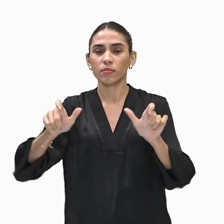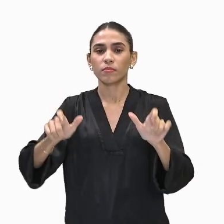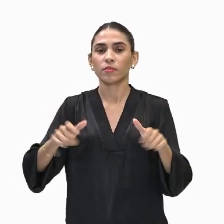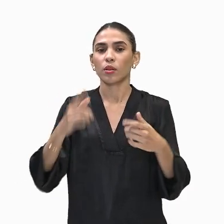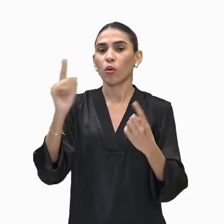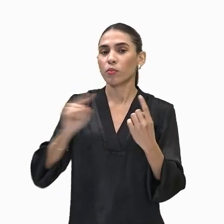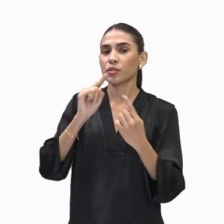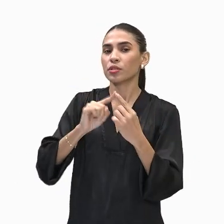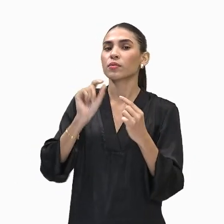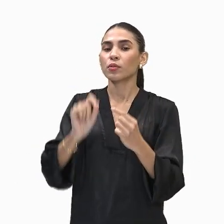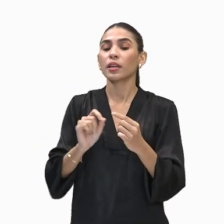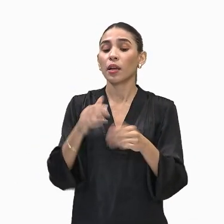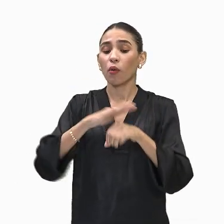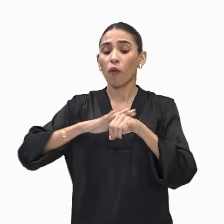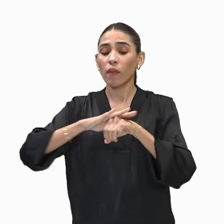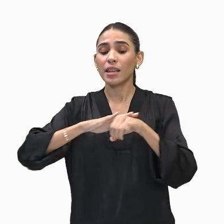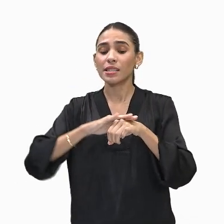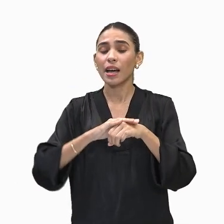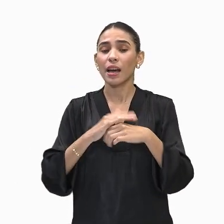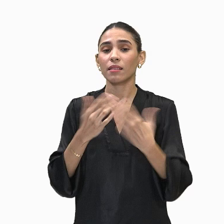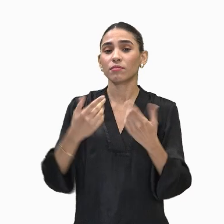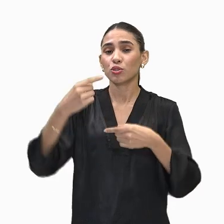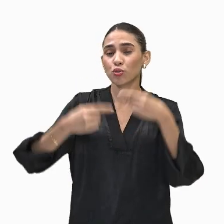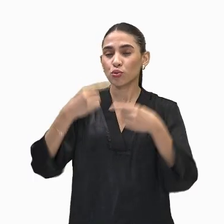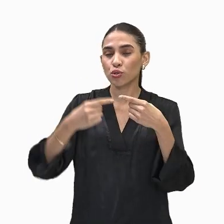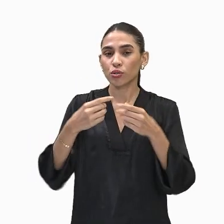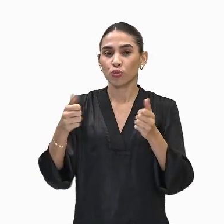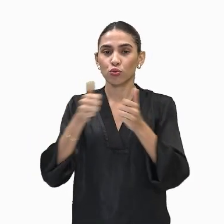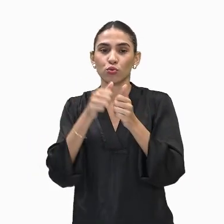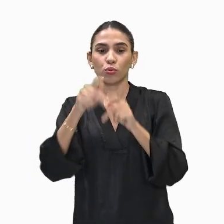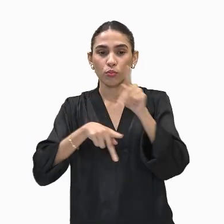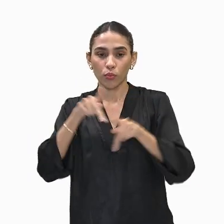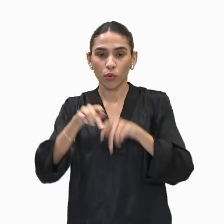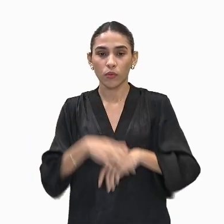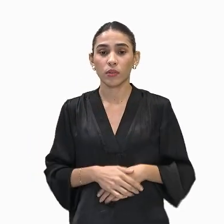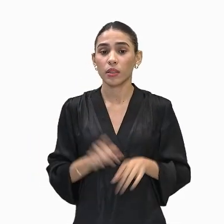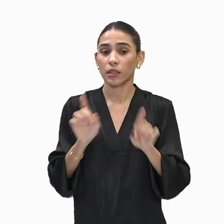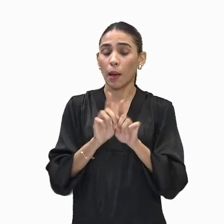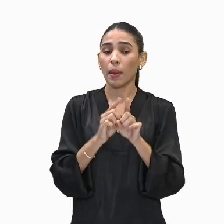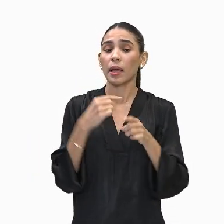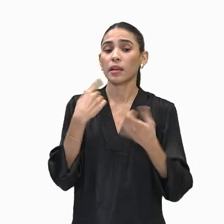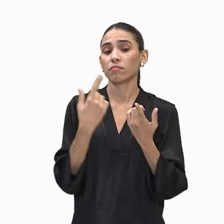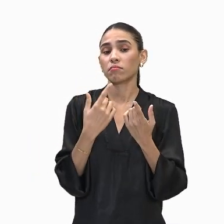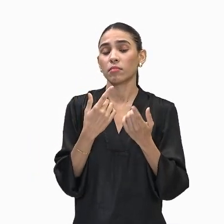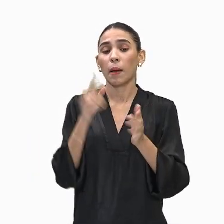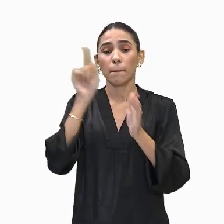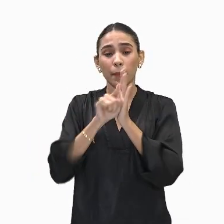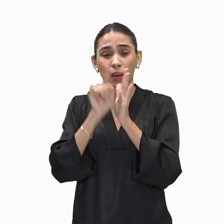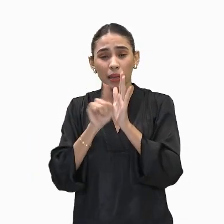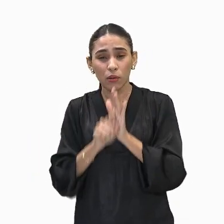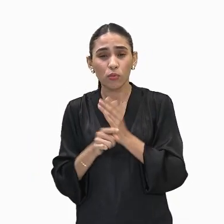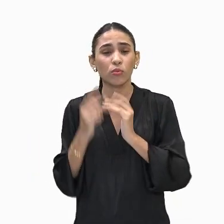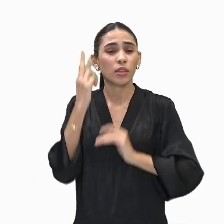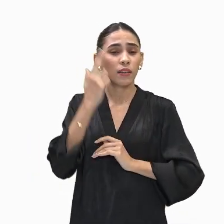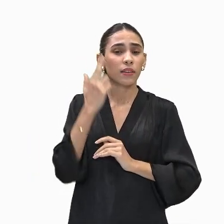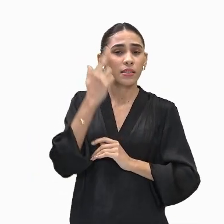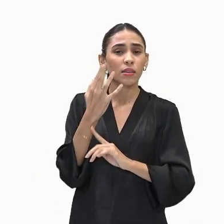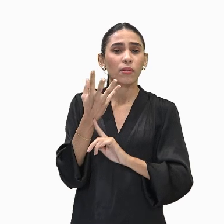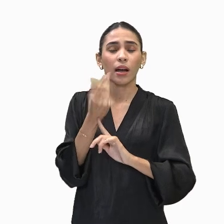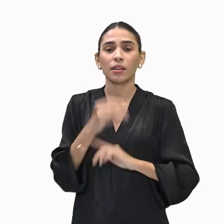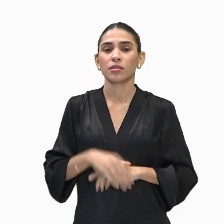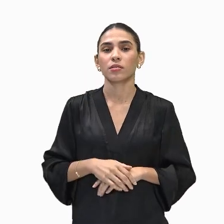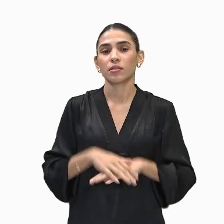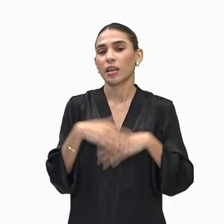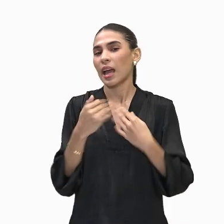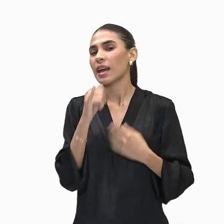dialogar com o povo. Questionamento sobre a definição de arte, ele traz para a gente essa reflexão. E aí, o que